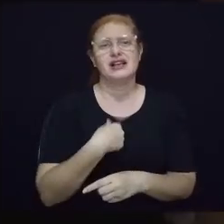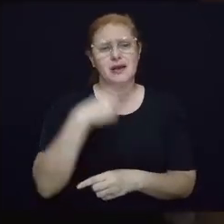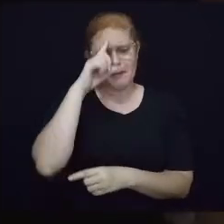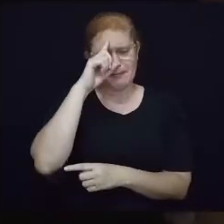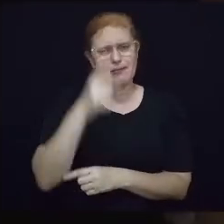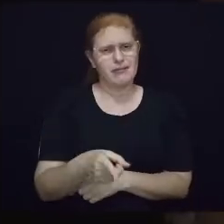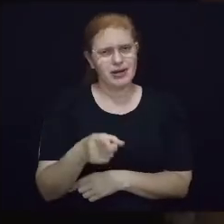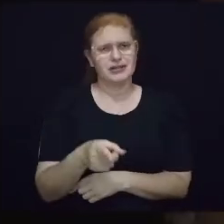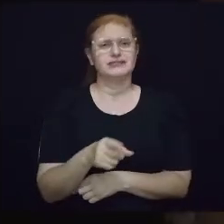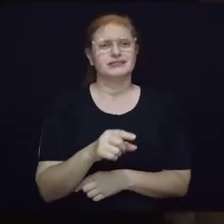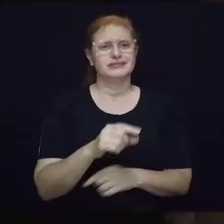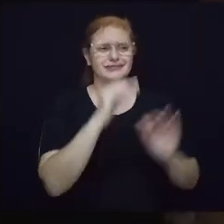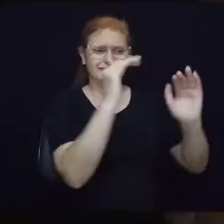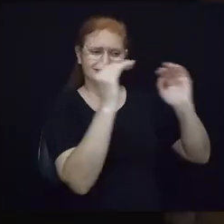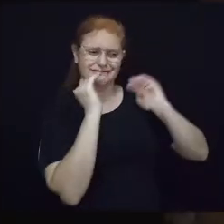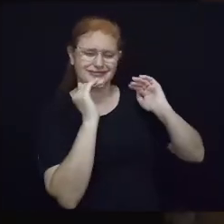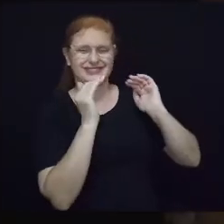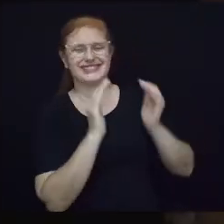outro obedece.